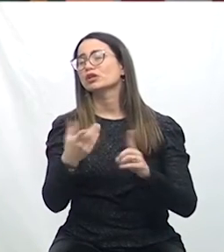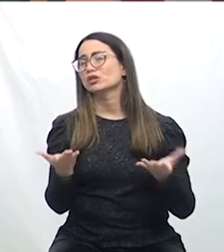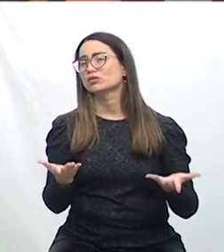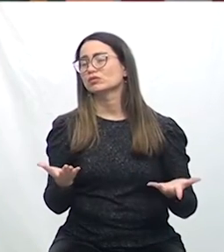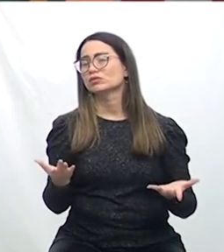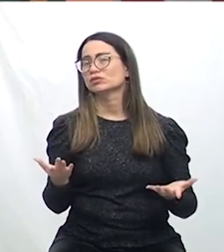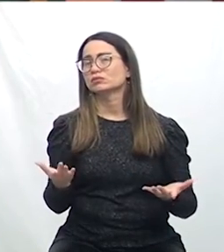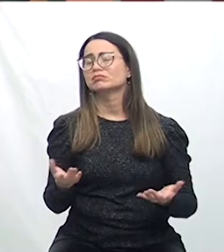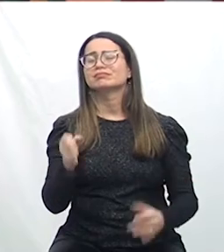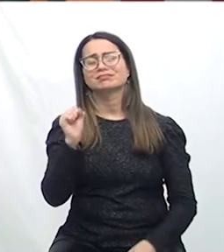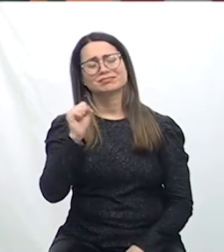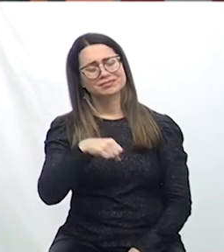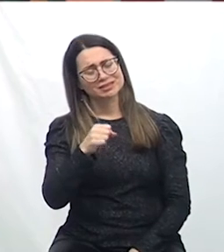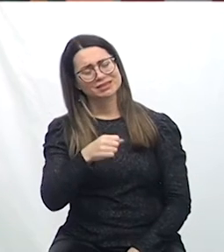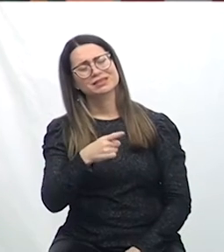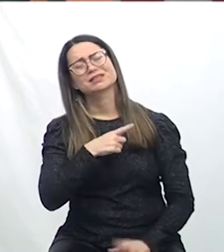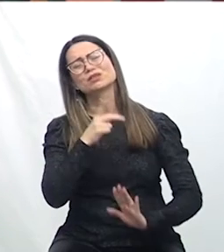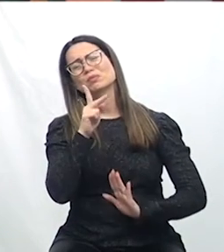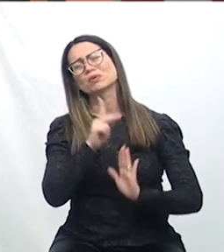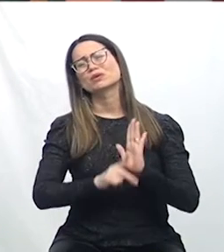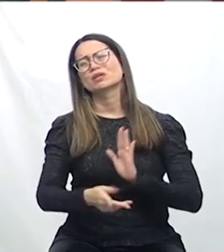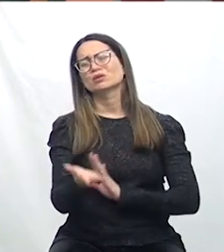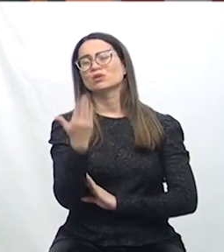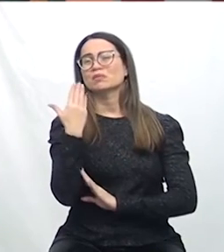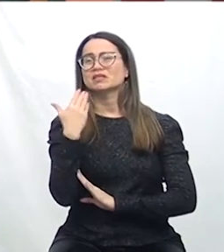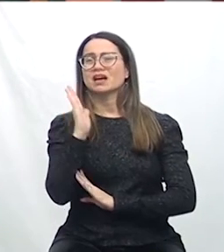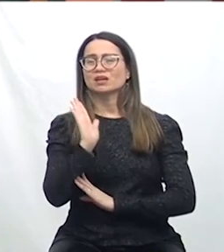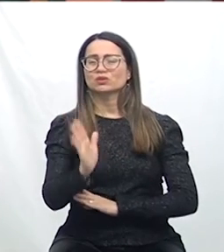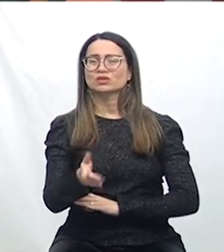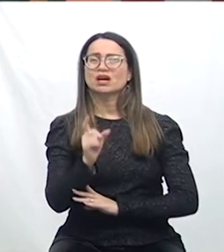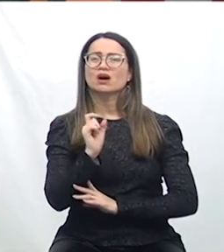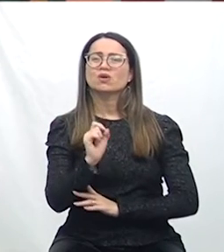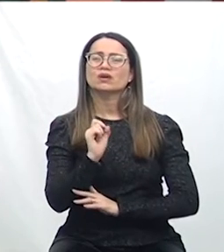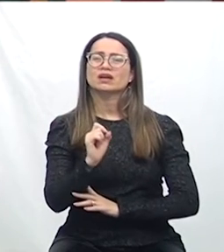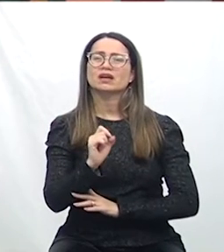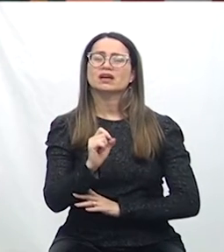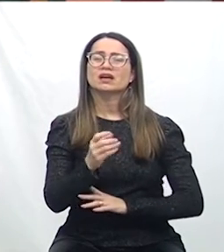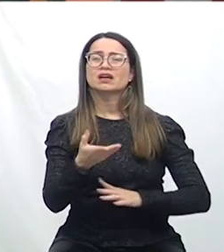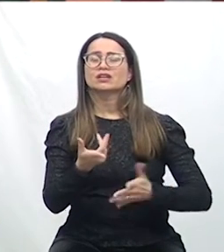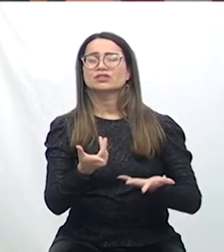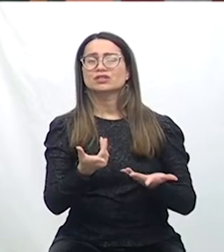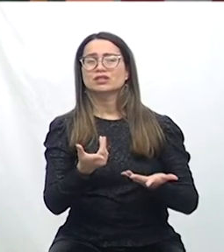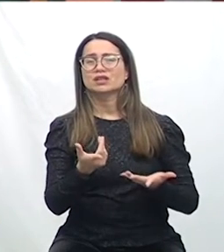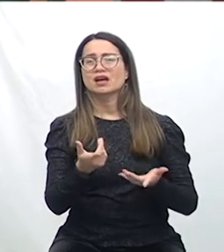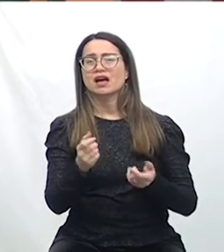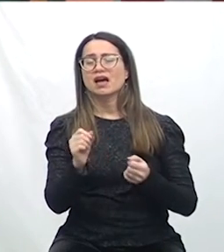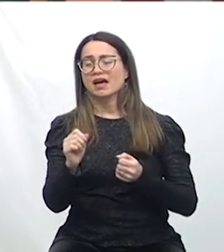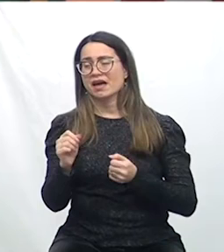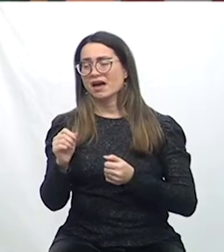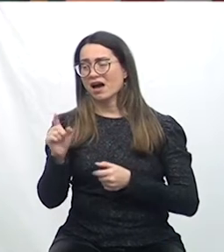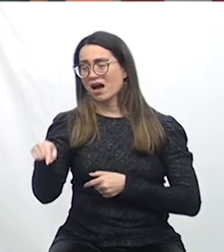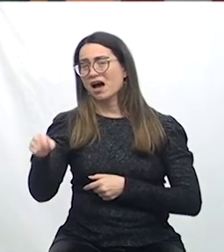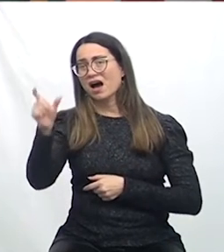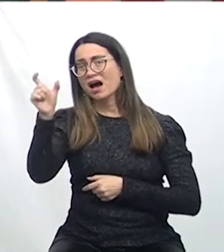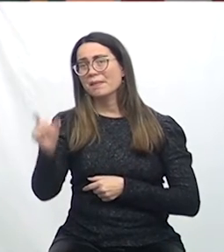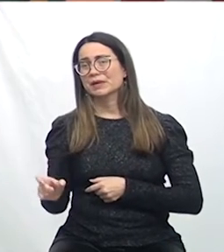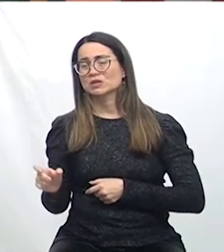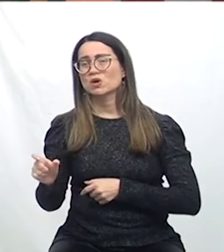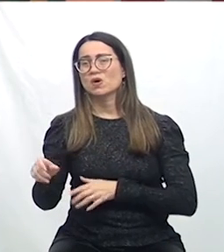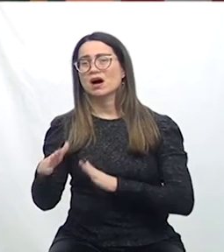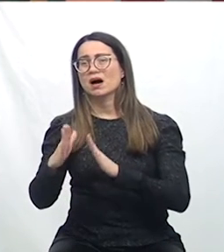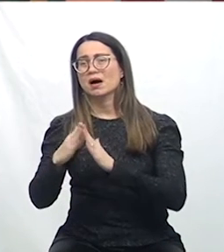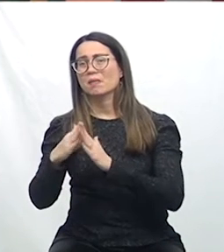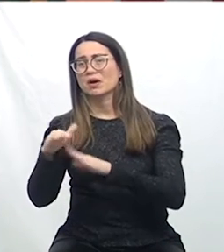concretize aquele projeto do início, de levar essas pessoas, a tirar essas pessoas da rua,